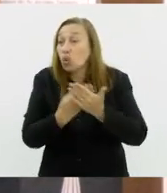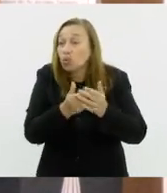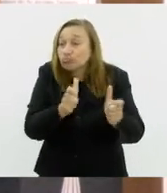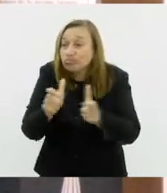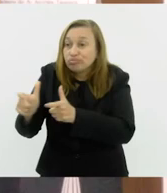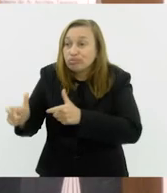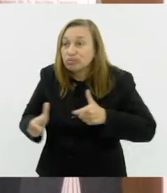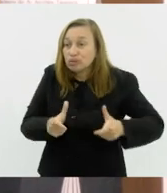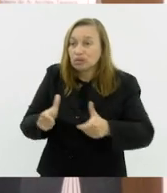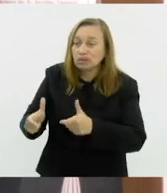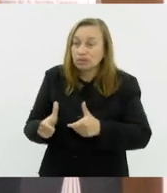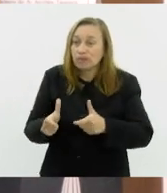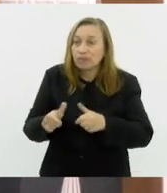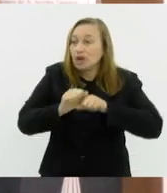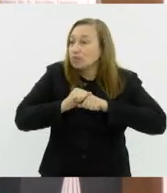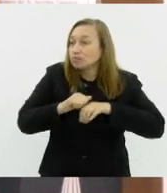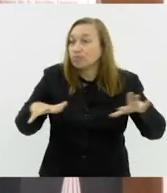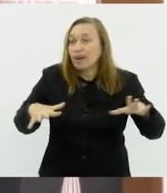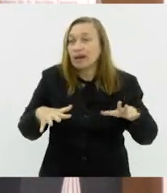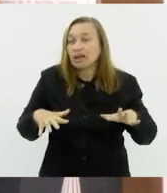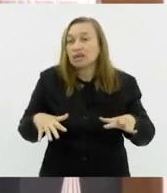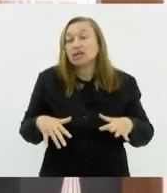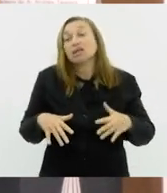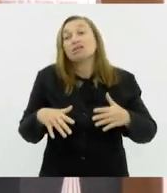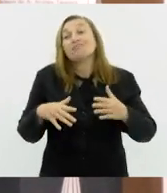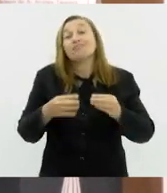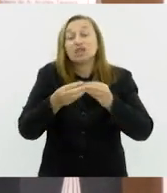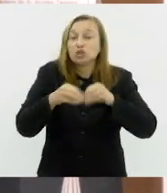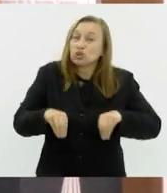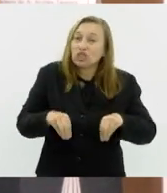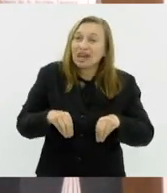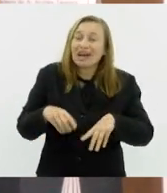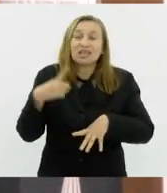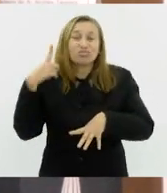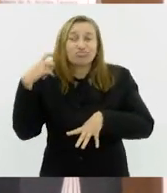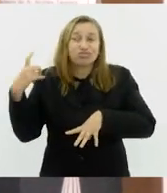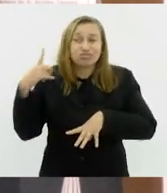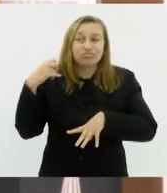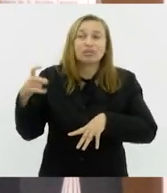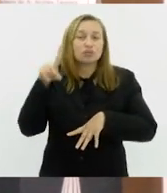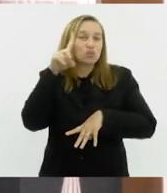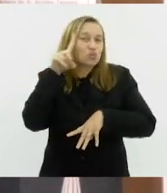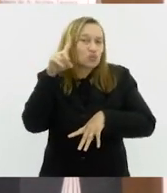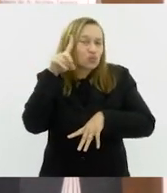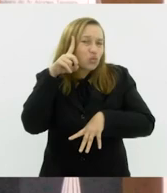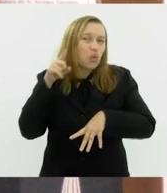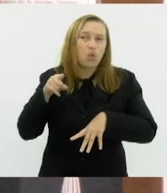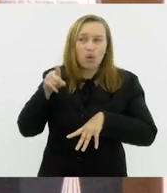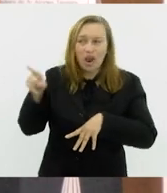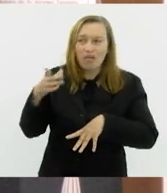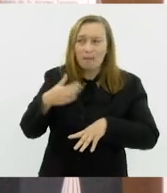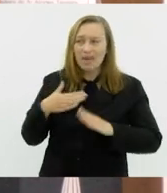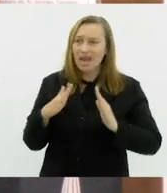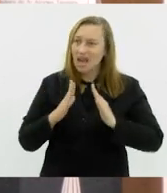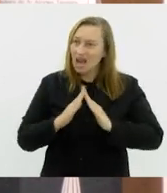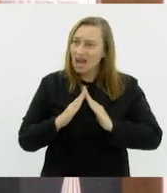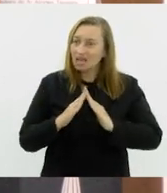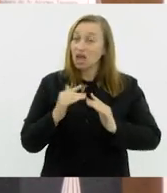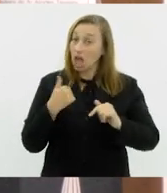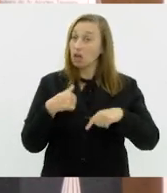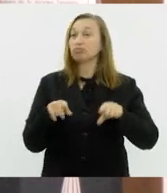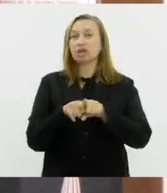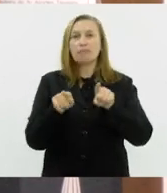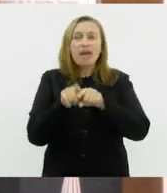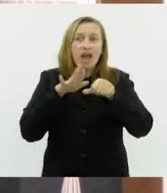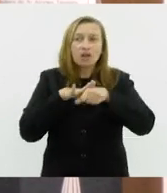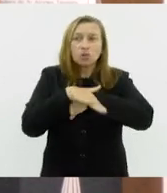Repleta de hospitais e repleta de escolas que está sendo perturbada todos os dias. Lá, na minha casa, eu sou perturbado também à